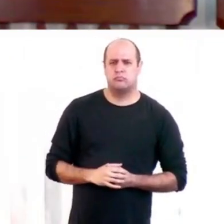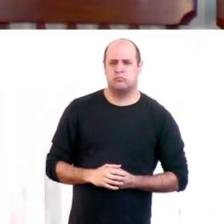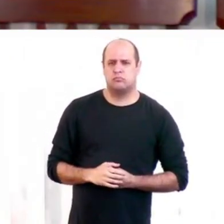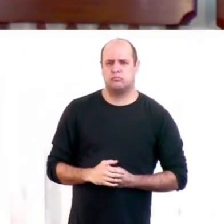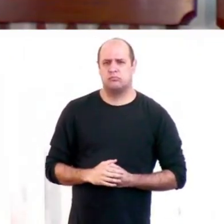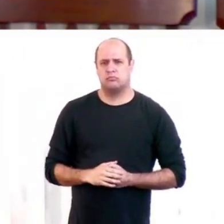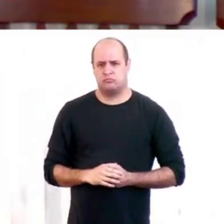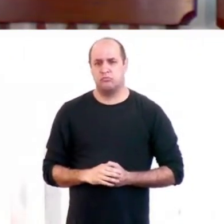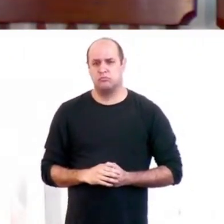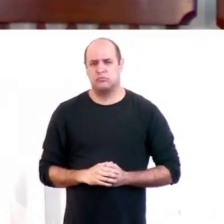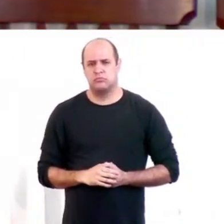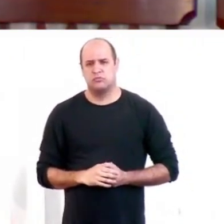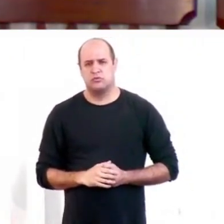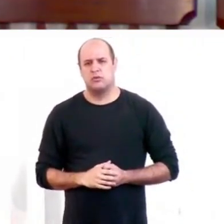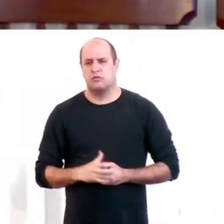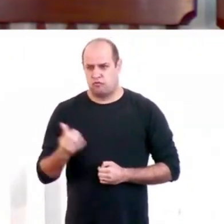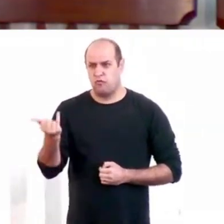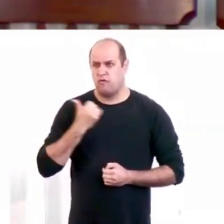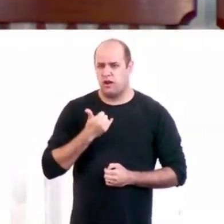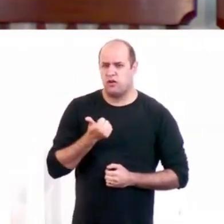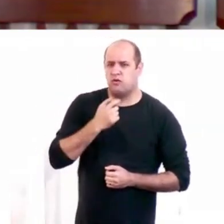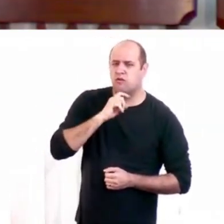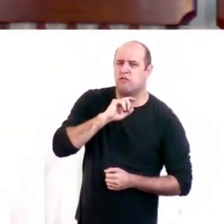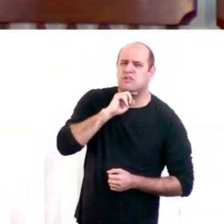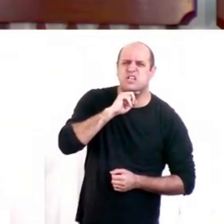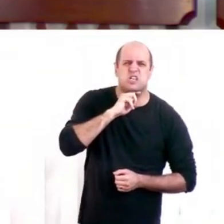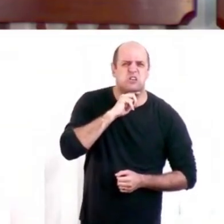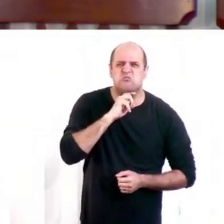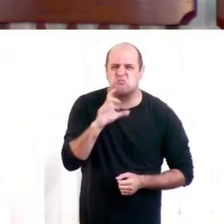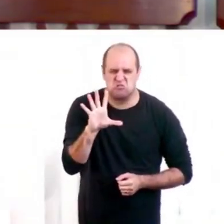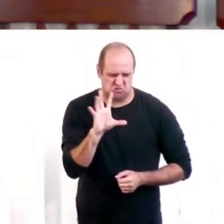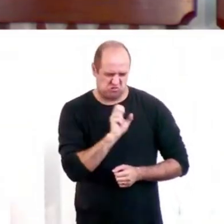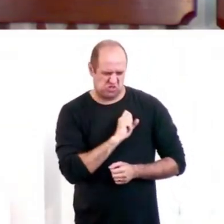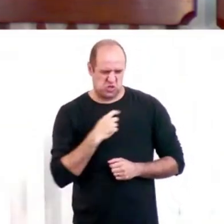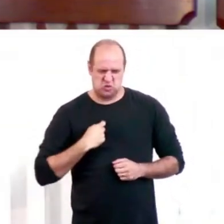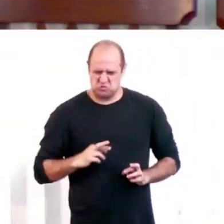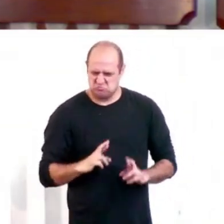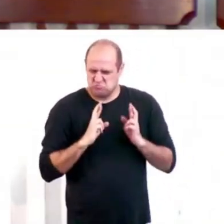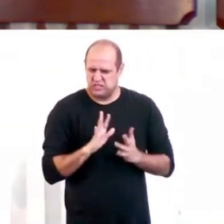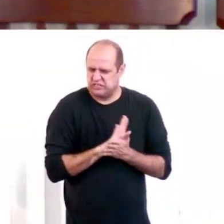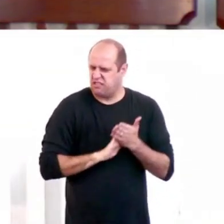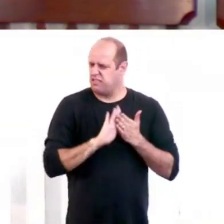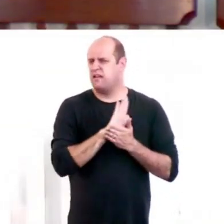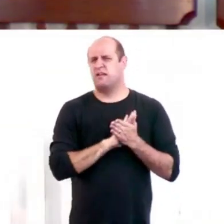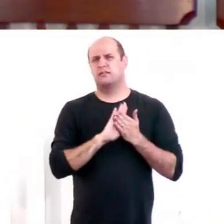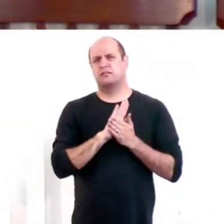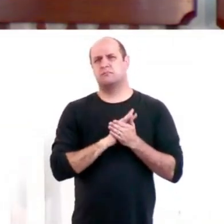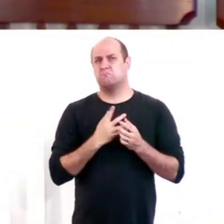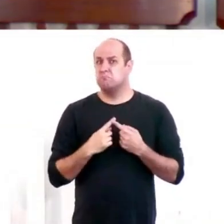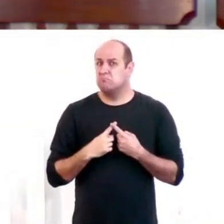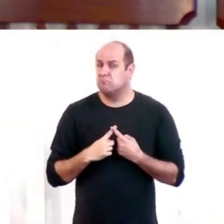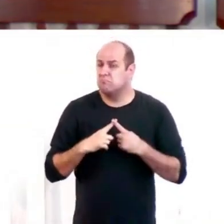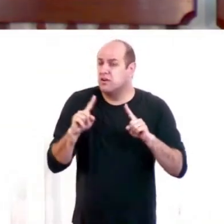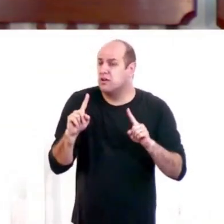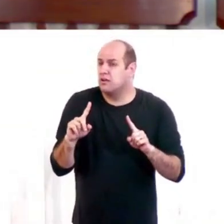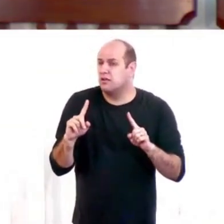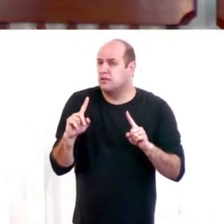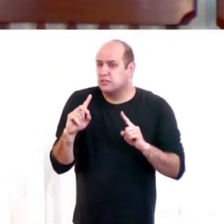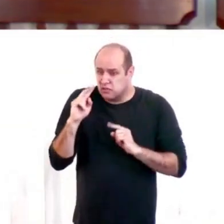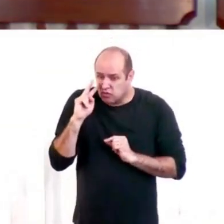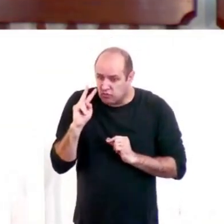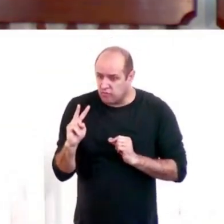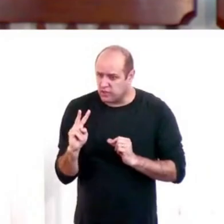quer, ninguém gosta de mim, eu não tenho esperança, mas me parece que através desse caminho de